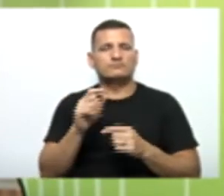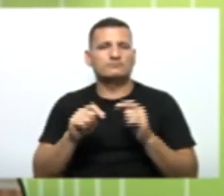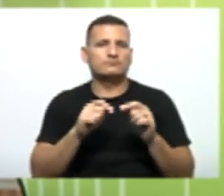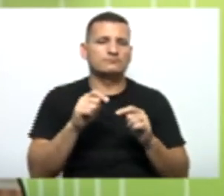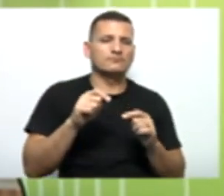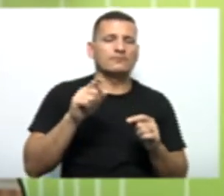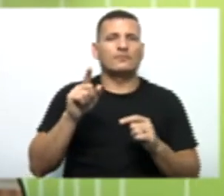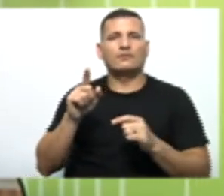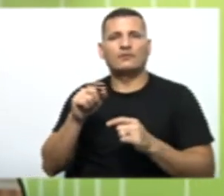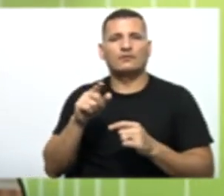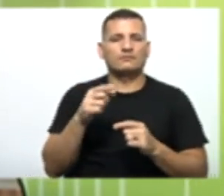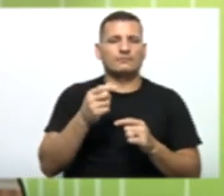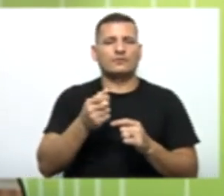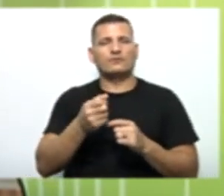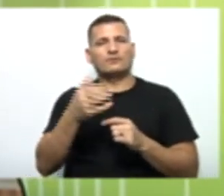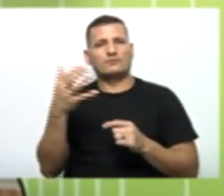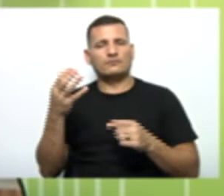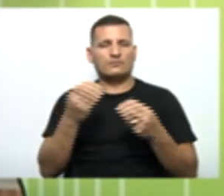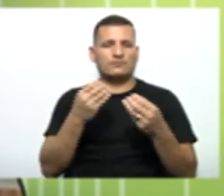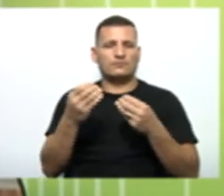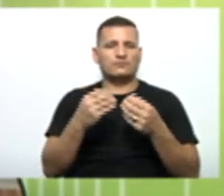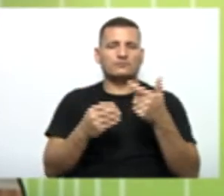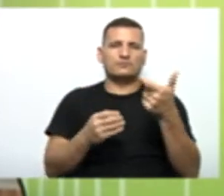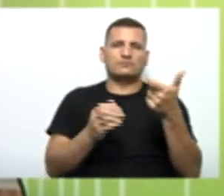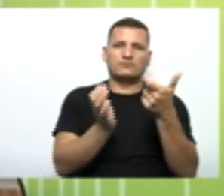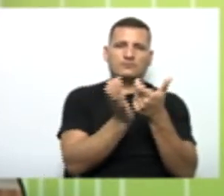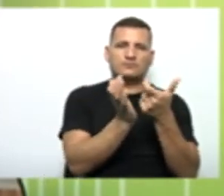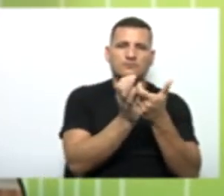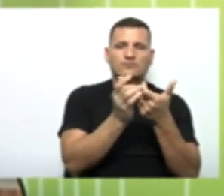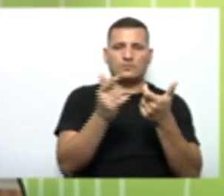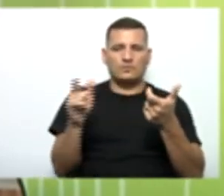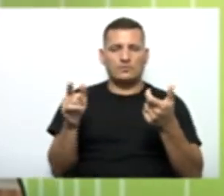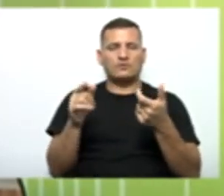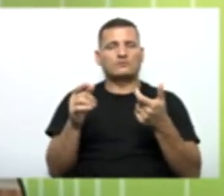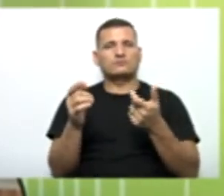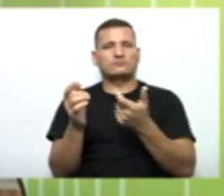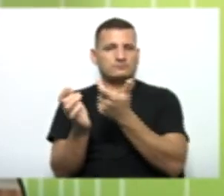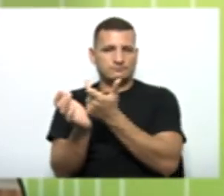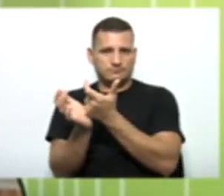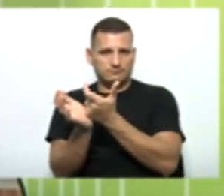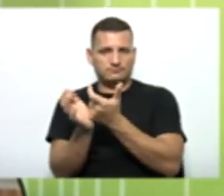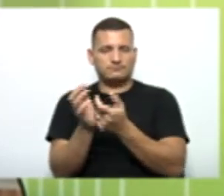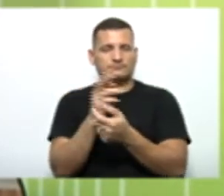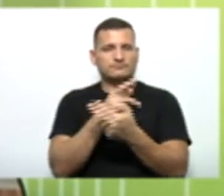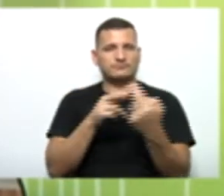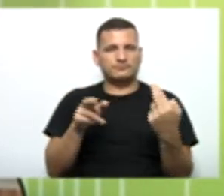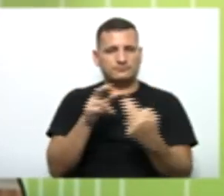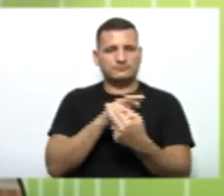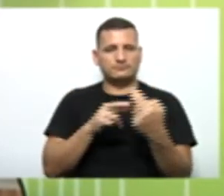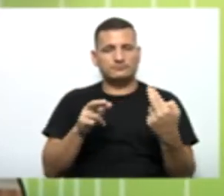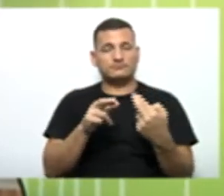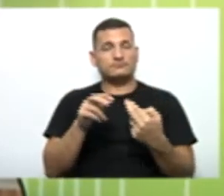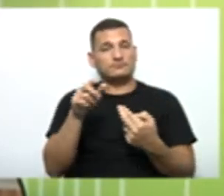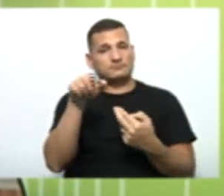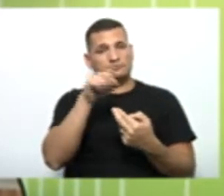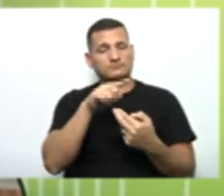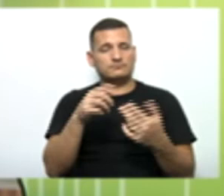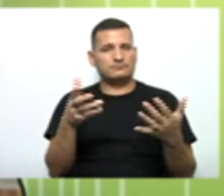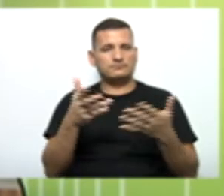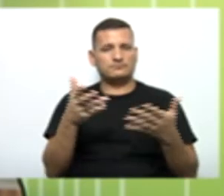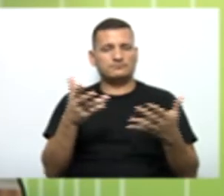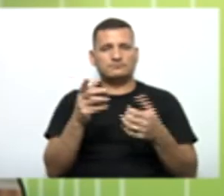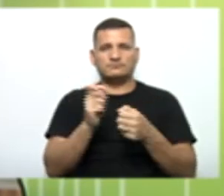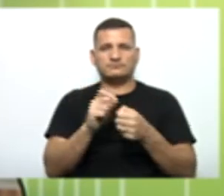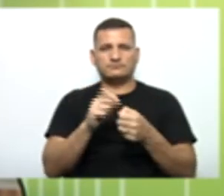a quantidade, como que uma classe vai se relacionar com outra. Vocês têm uma missão aí, como eu falei no início da aula, vocês vão